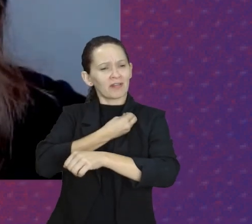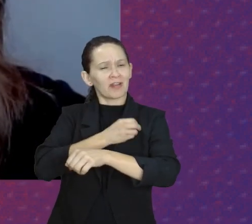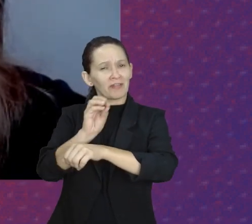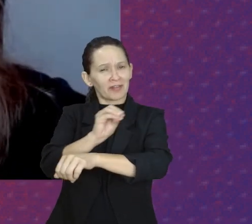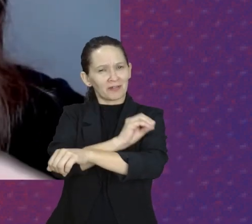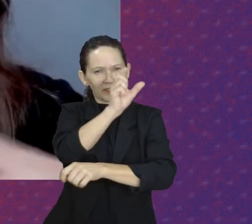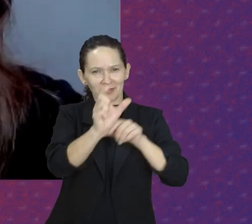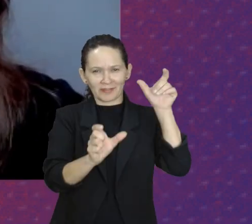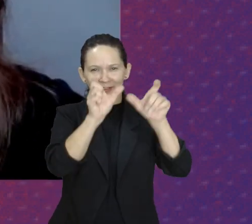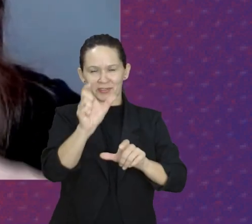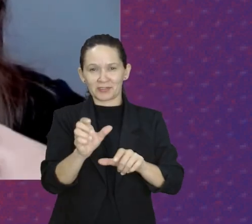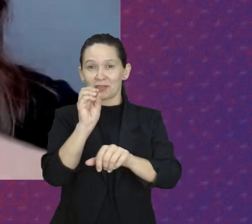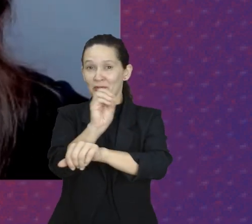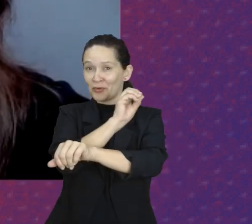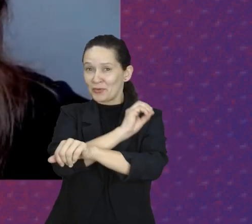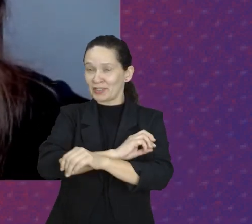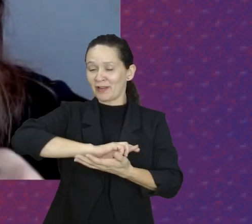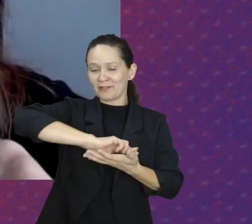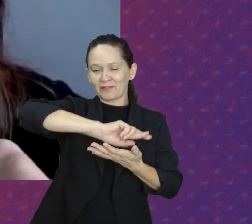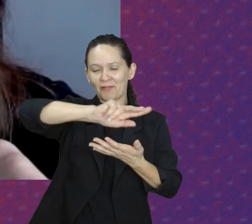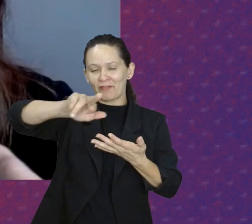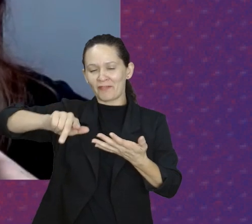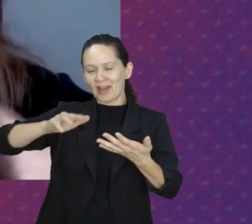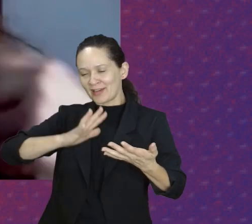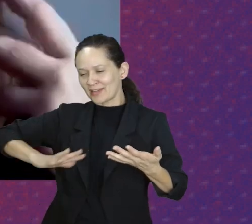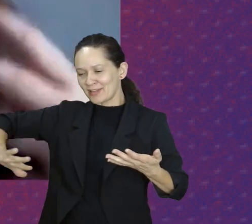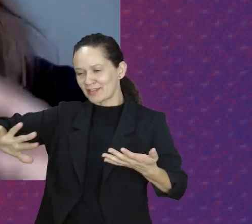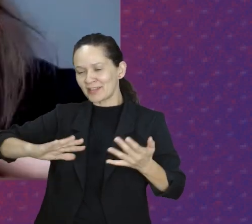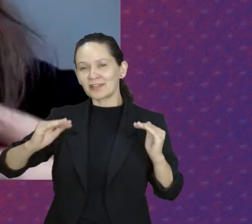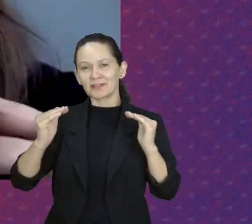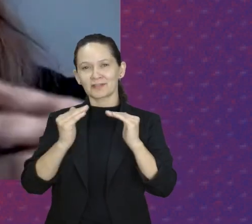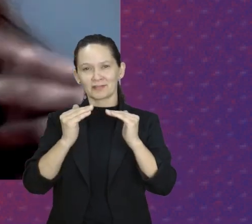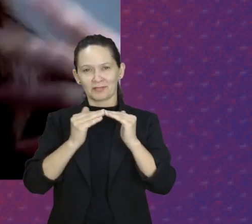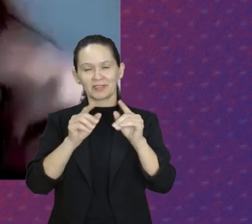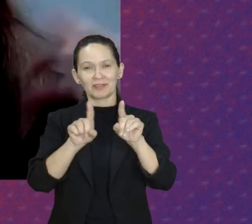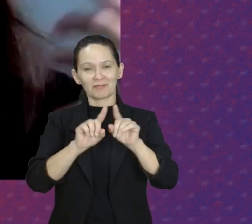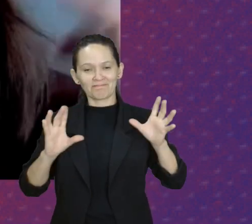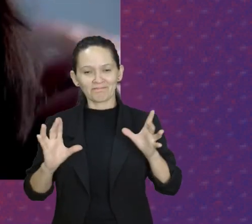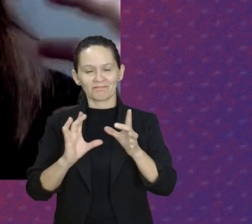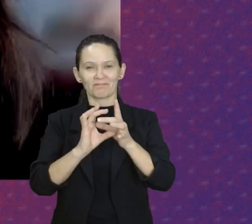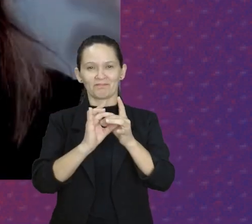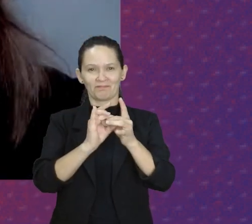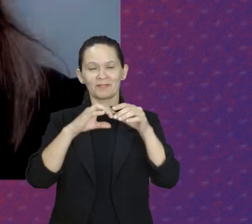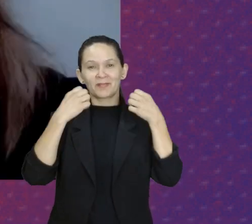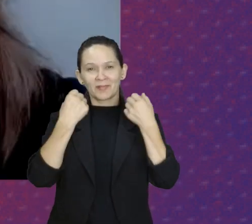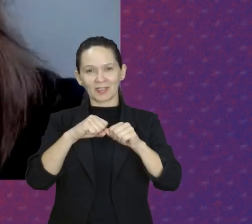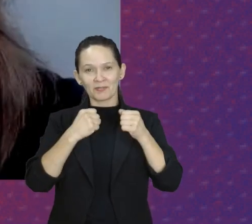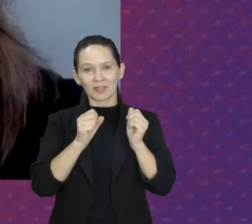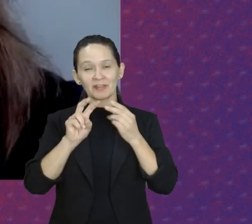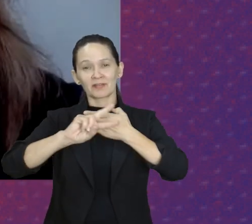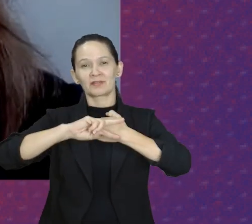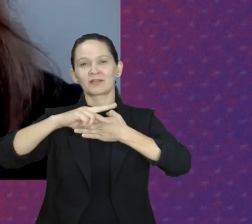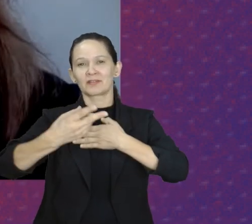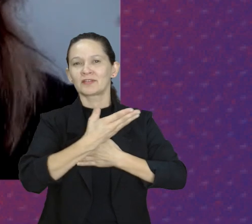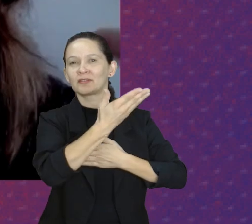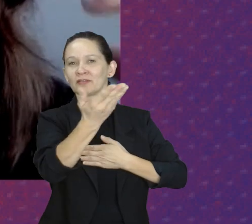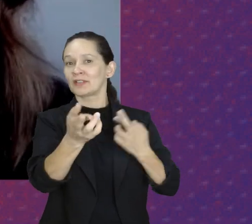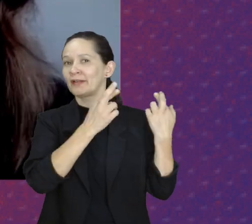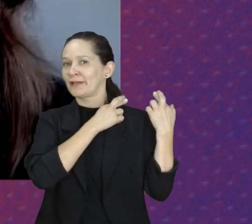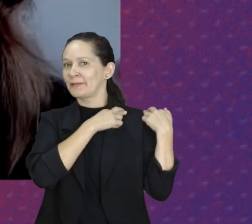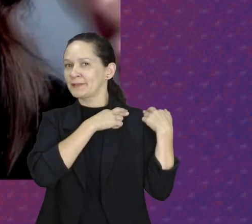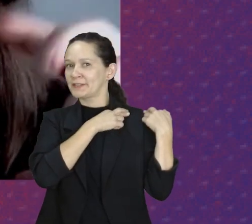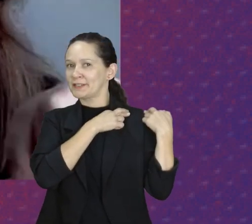cuidado. Então, o cuidado tem essas dimensões que tem a ver com as consequências de você ser